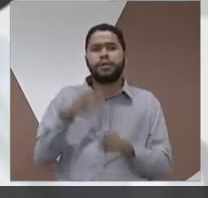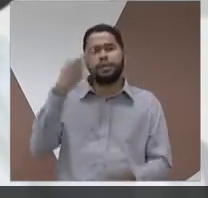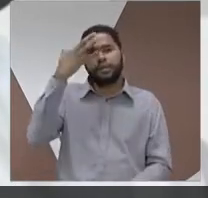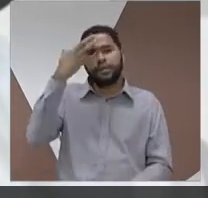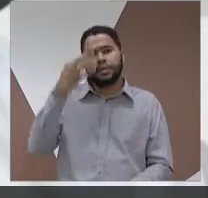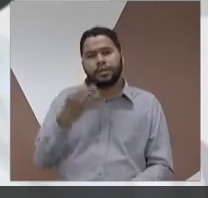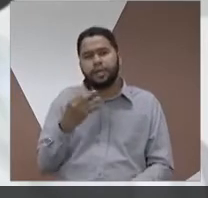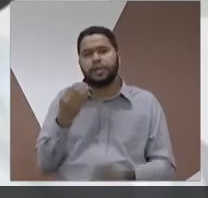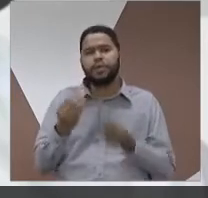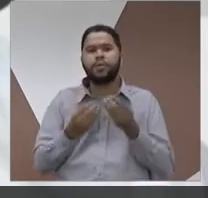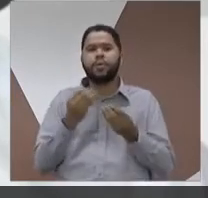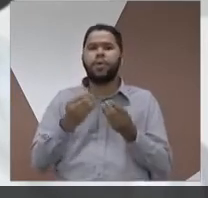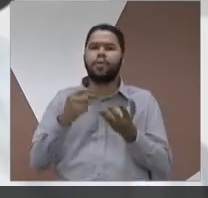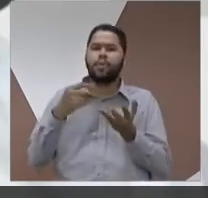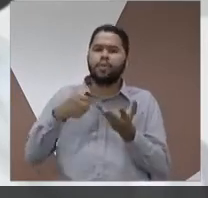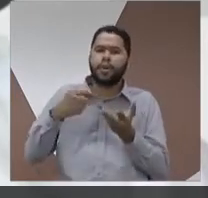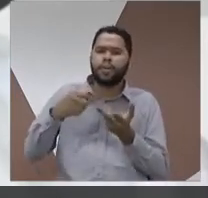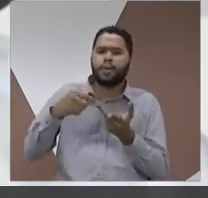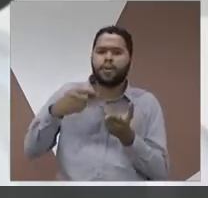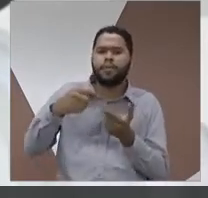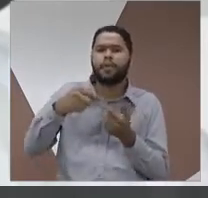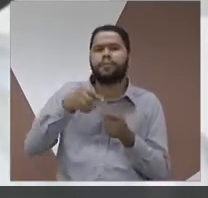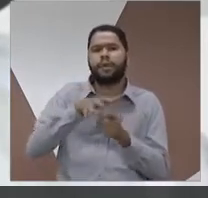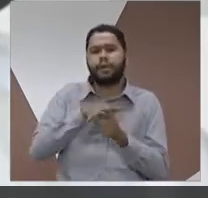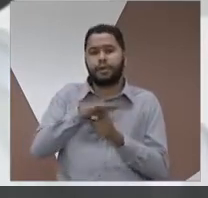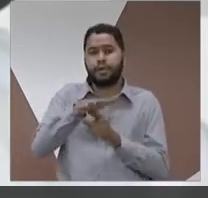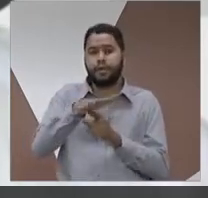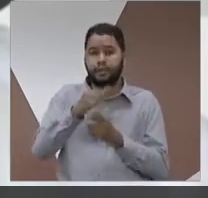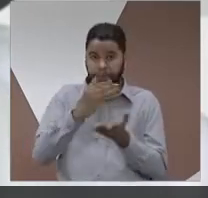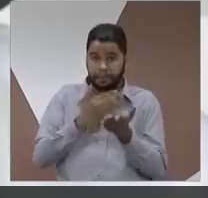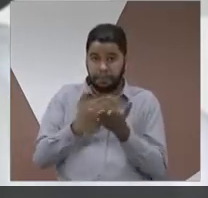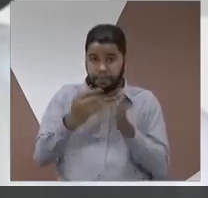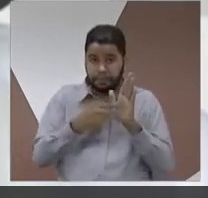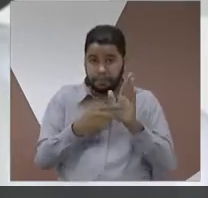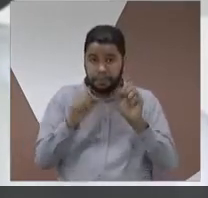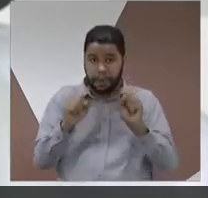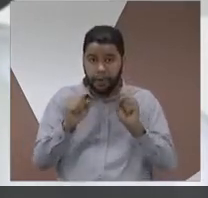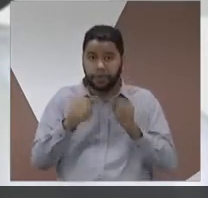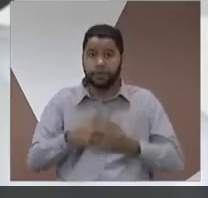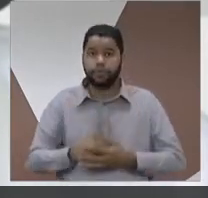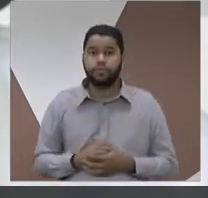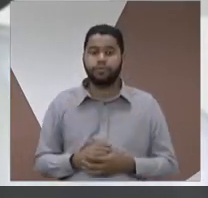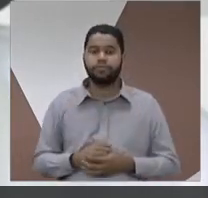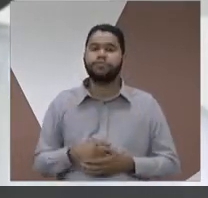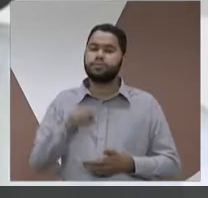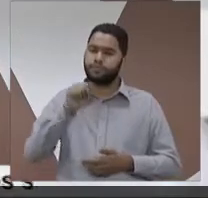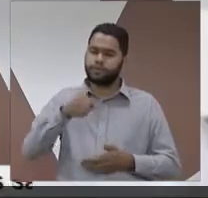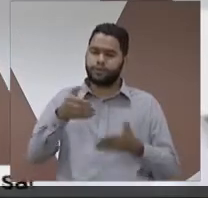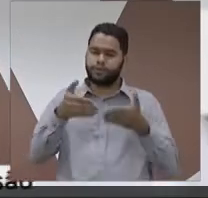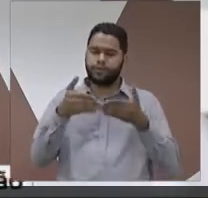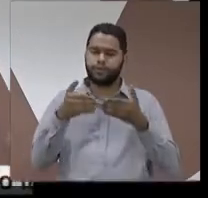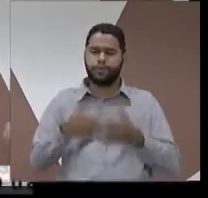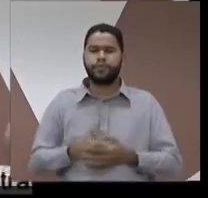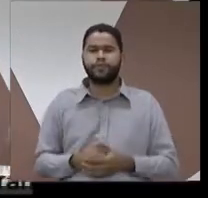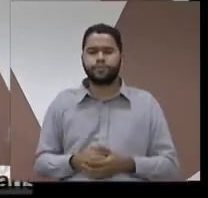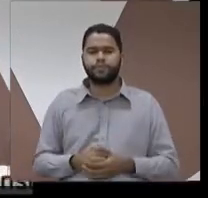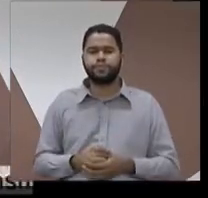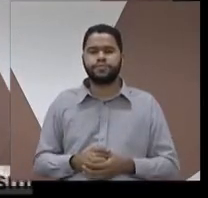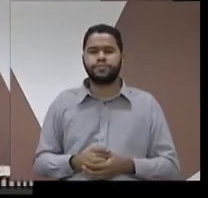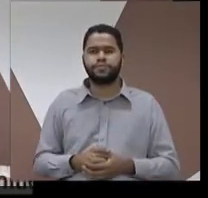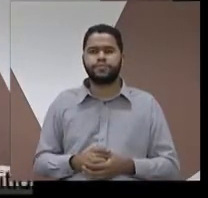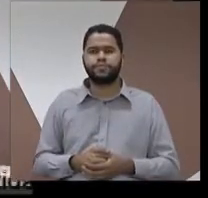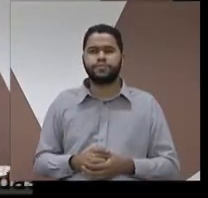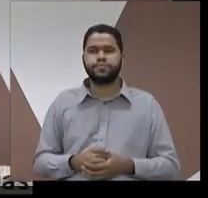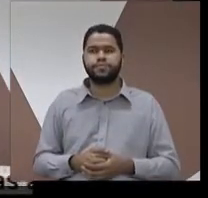as demandas das prefeituras. Posso iniciar a apresentação? Sim, por favor, secretário. Pois